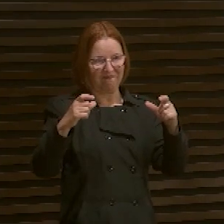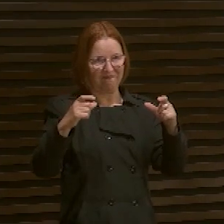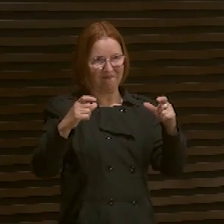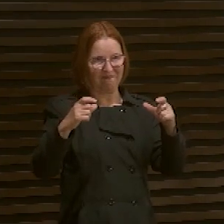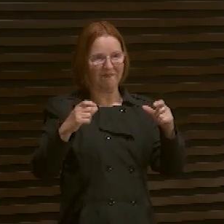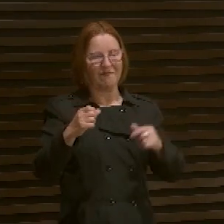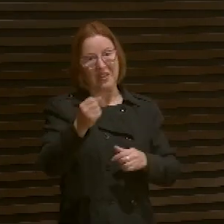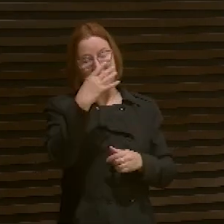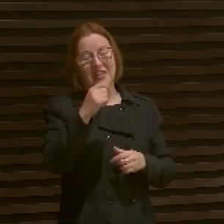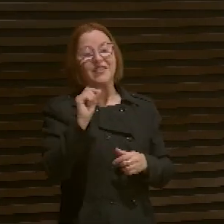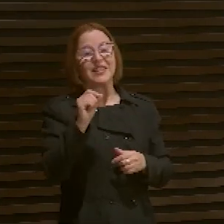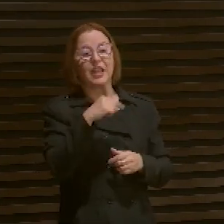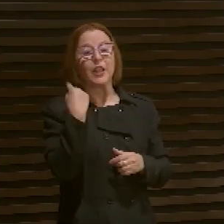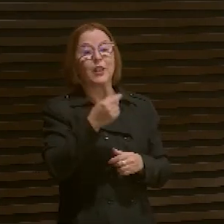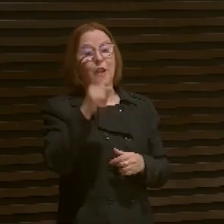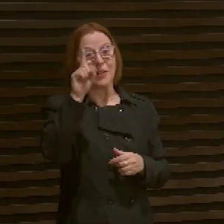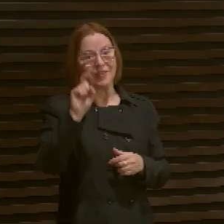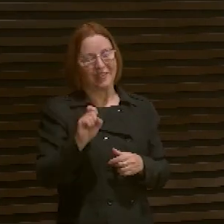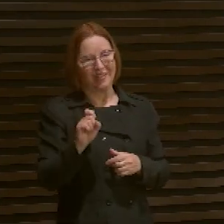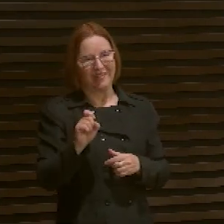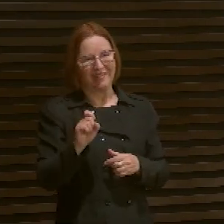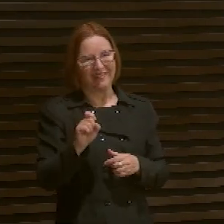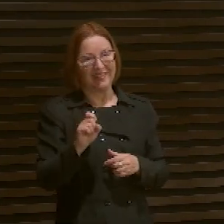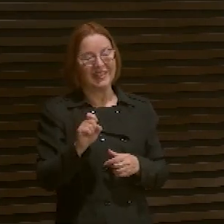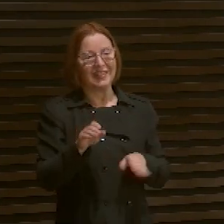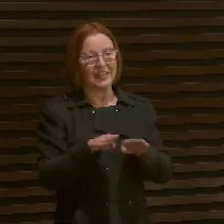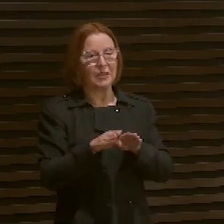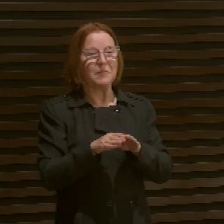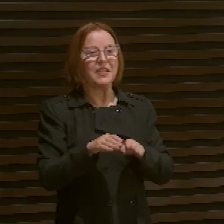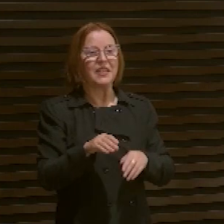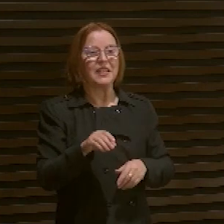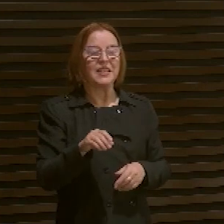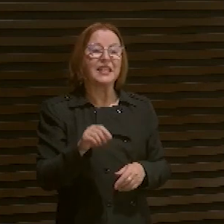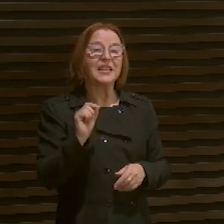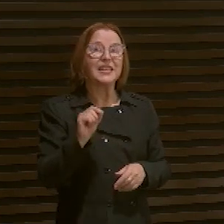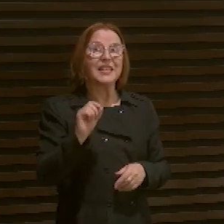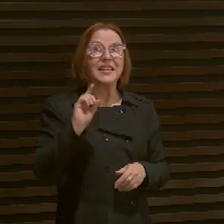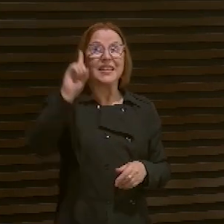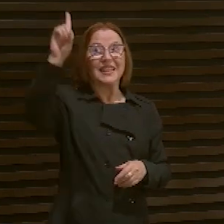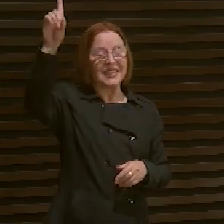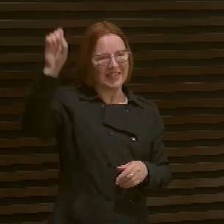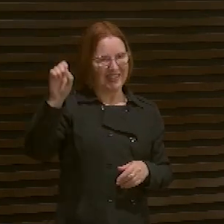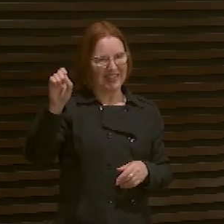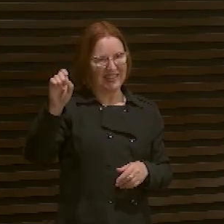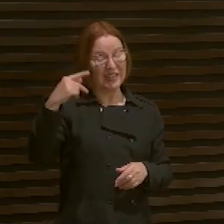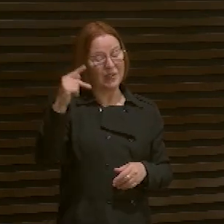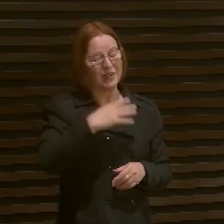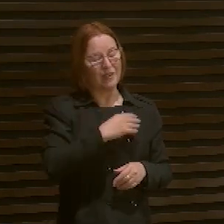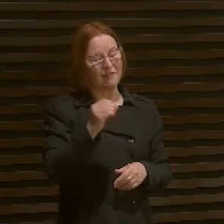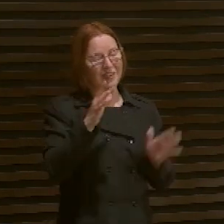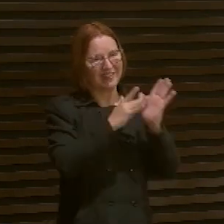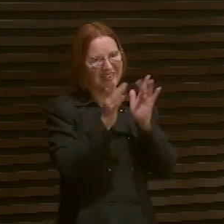inúteis, e acerca de quem Deus é, o Todo-Poderoso, o Filho de Deus, Jesus. Essa, irmãos, foi a